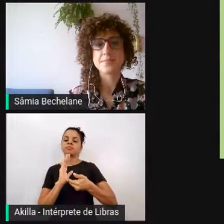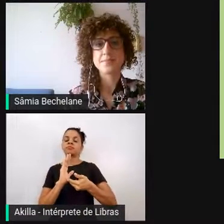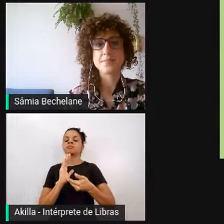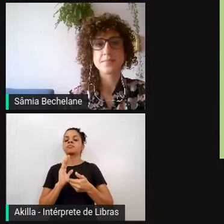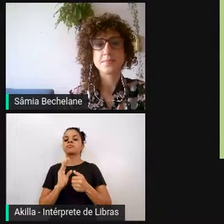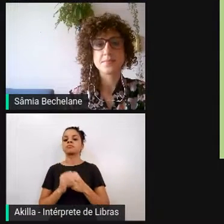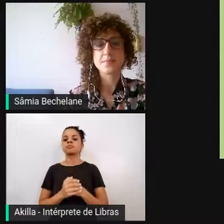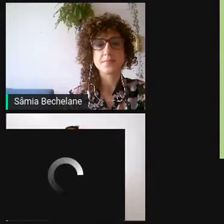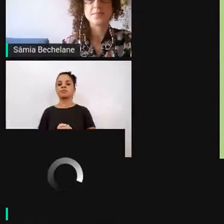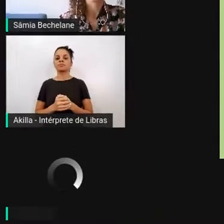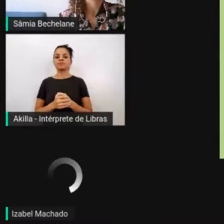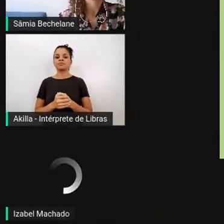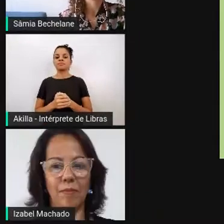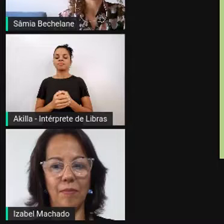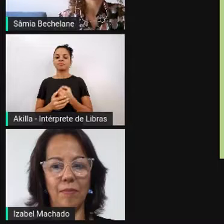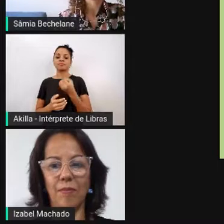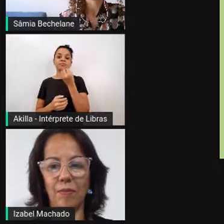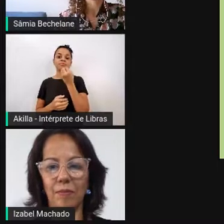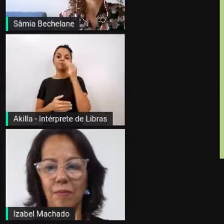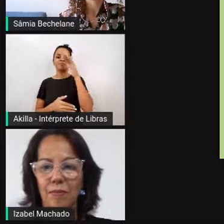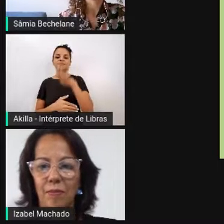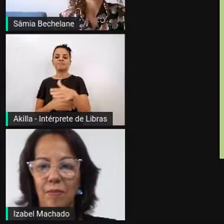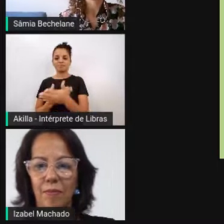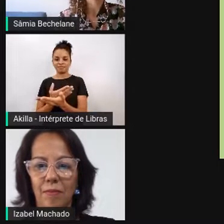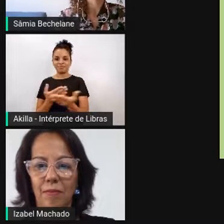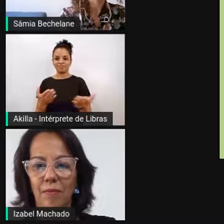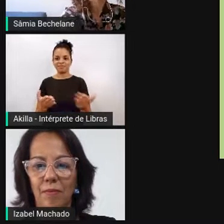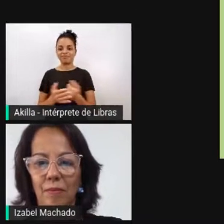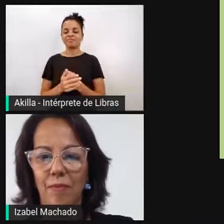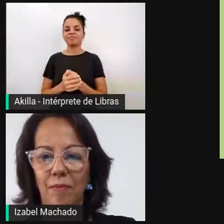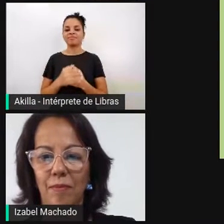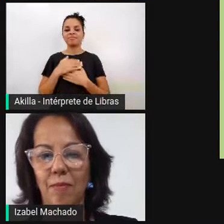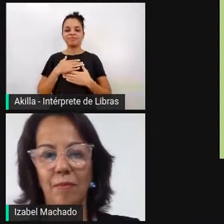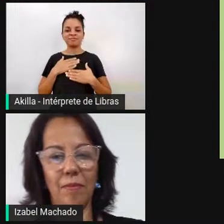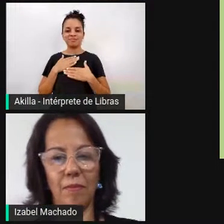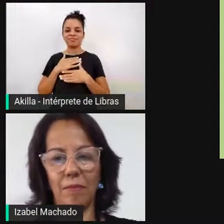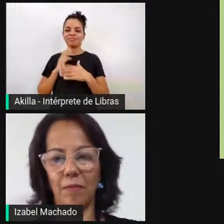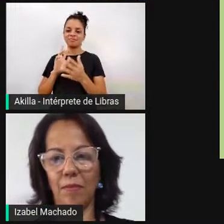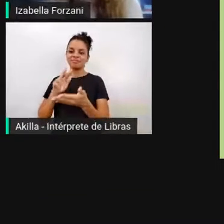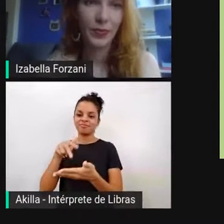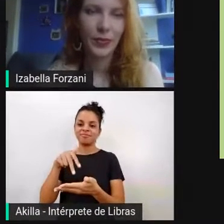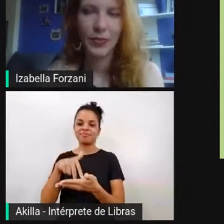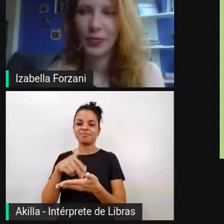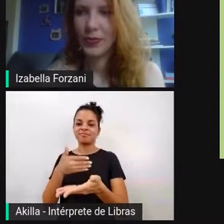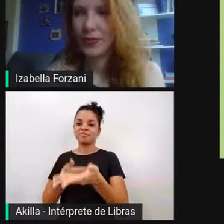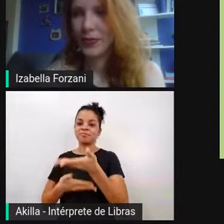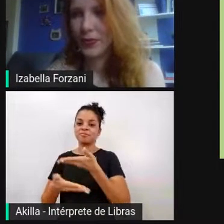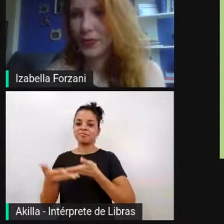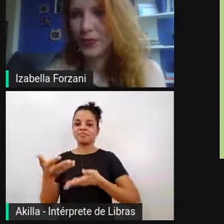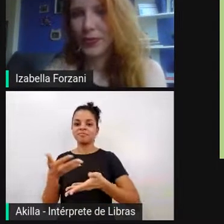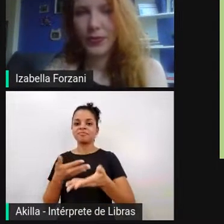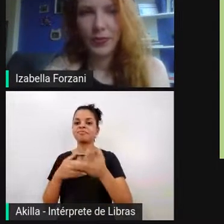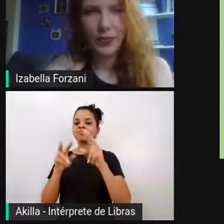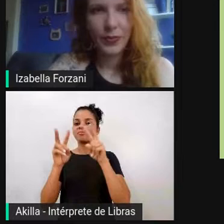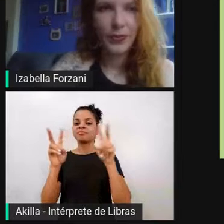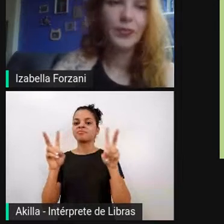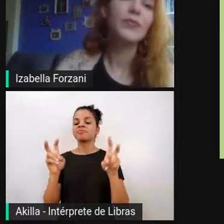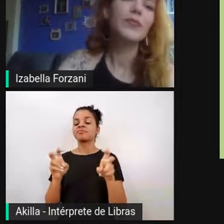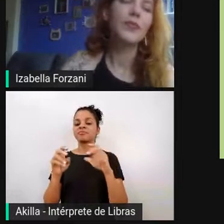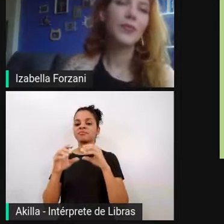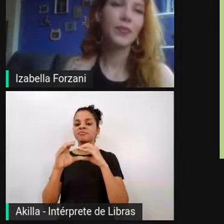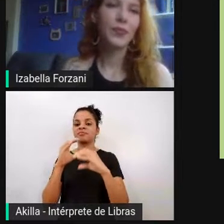tarde a todos, é um prazer muito grande estar aqui com vocês para a gente conversar sobre comunicação pública